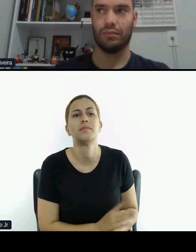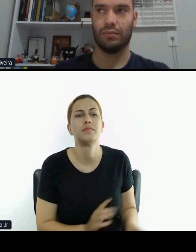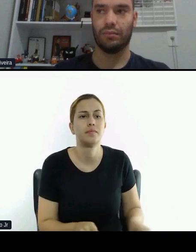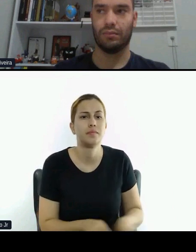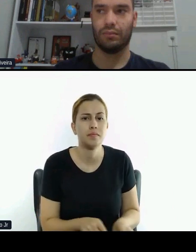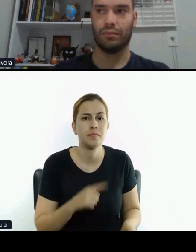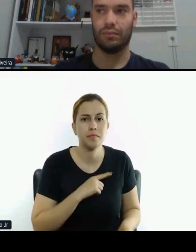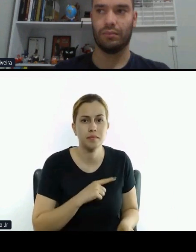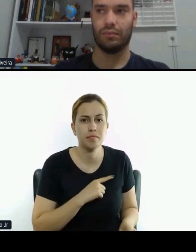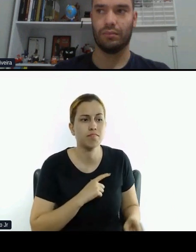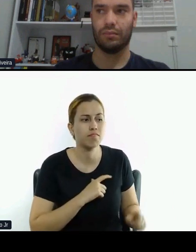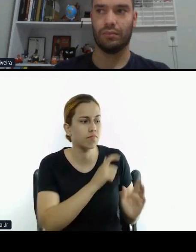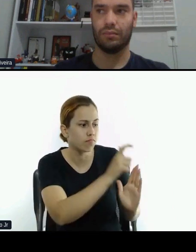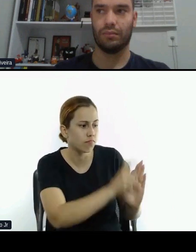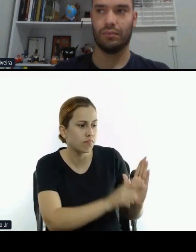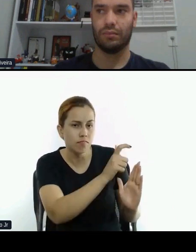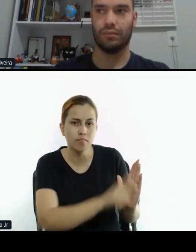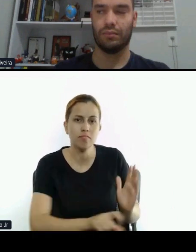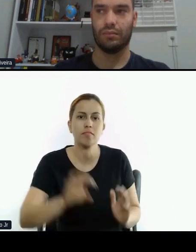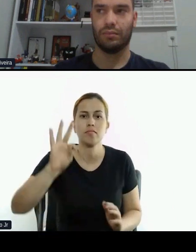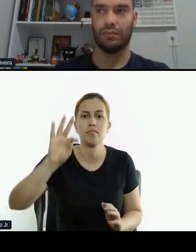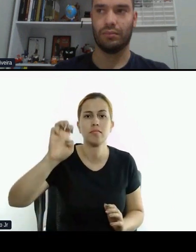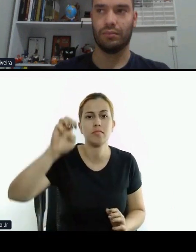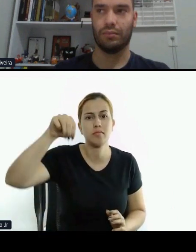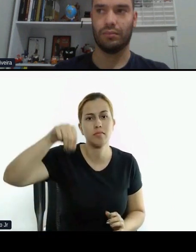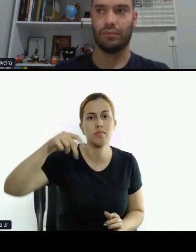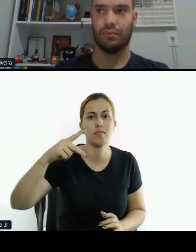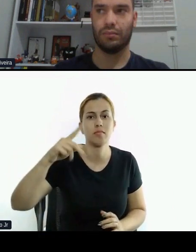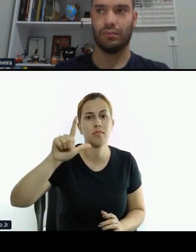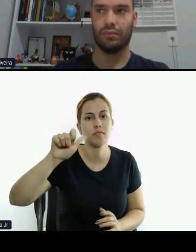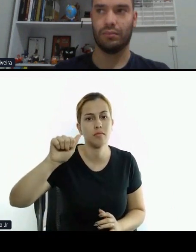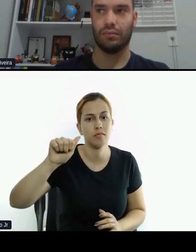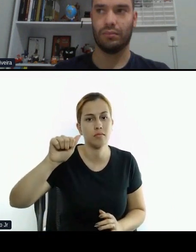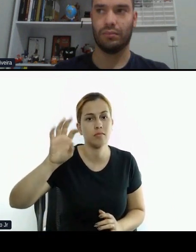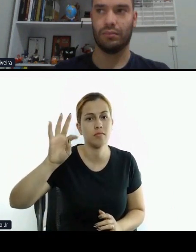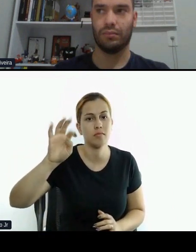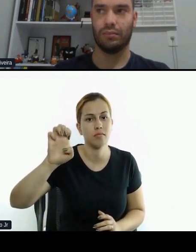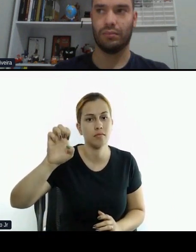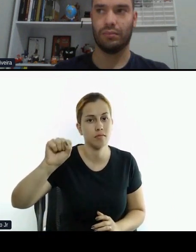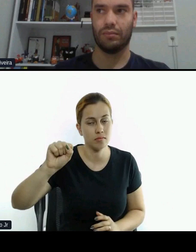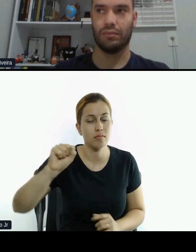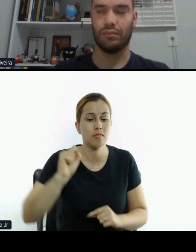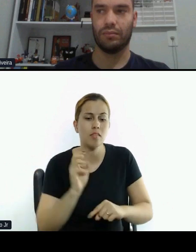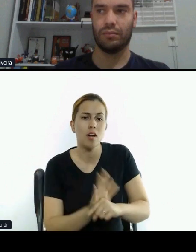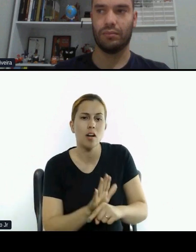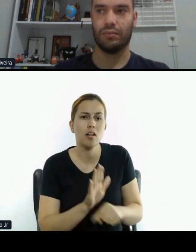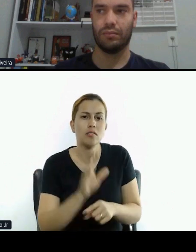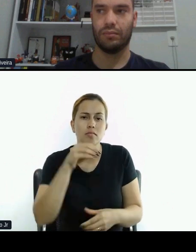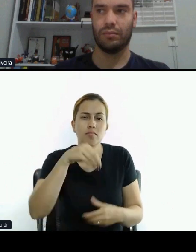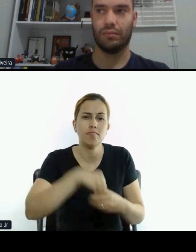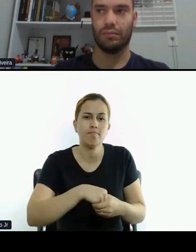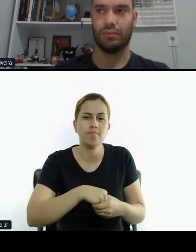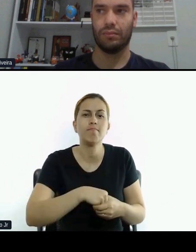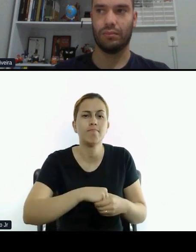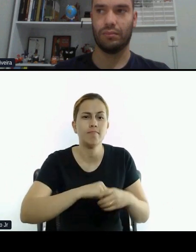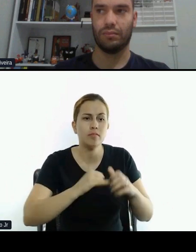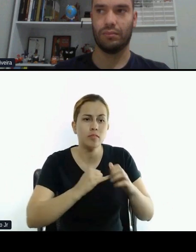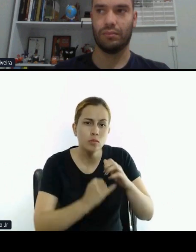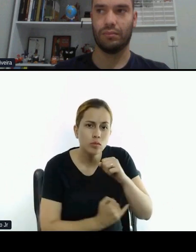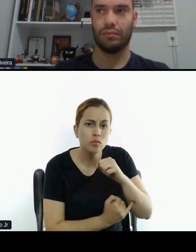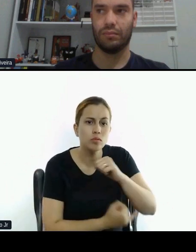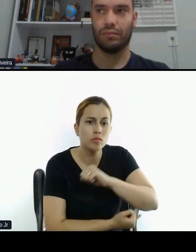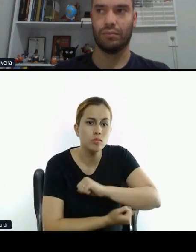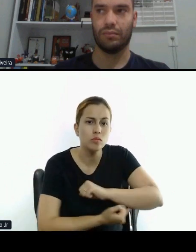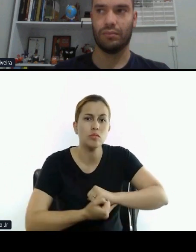templates, nosso trabalho é muito de dar essa infraestrutura para que as pessoas possam desenvolver de um